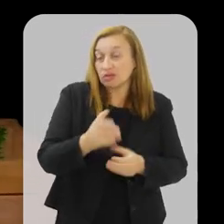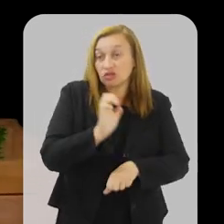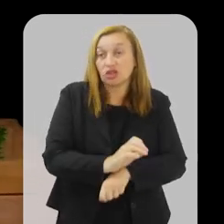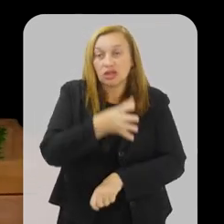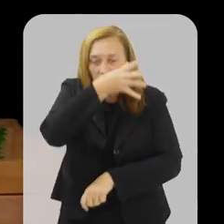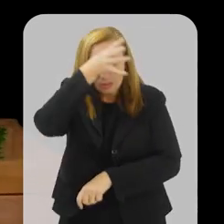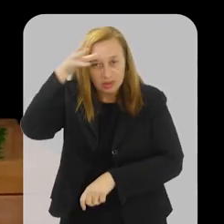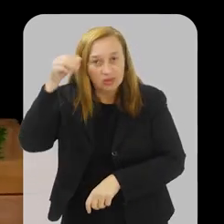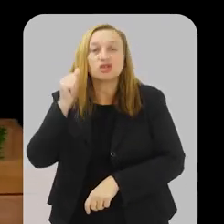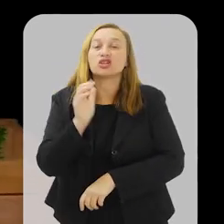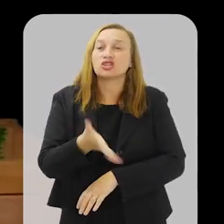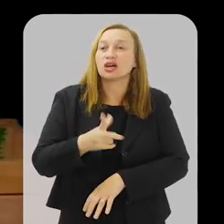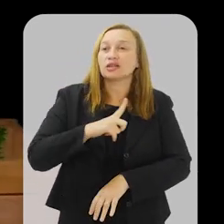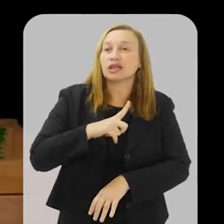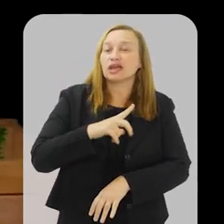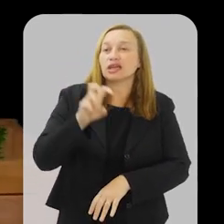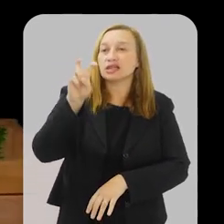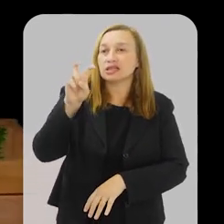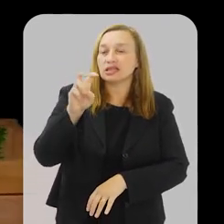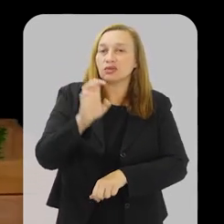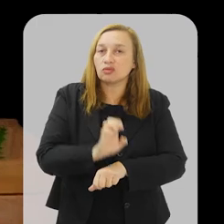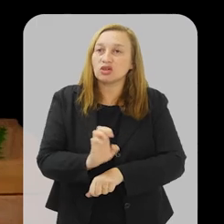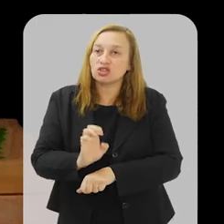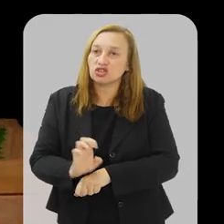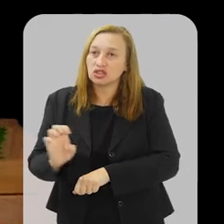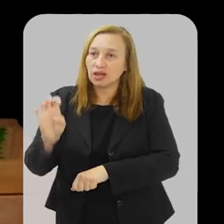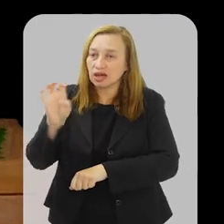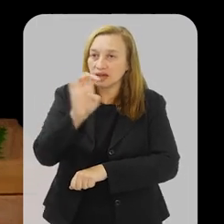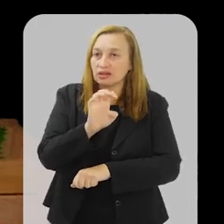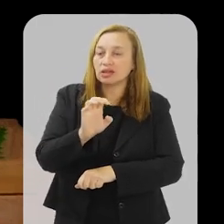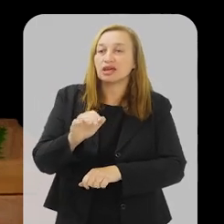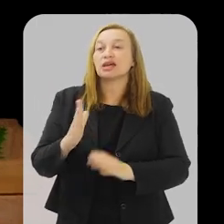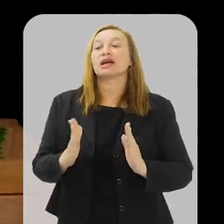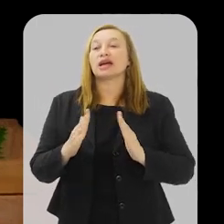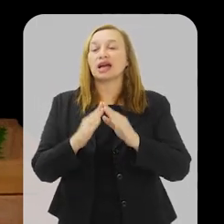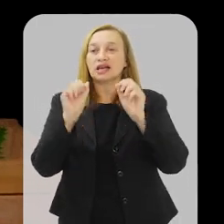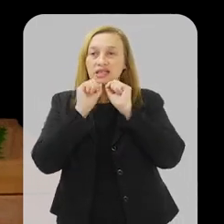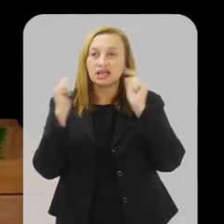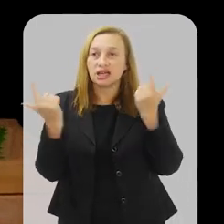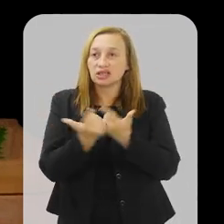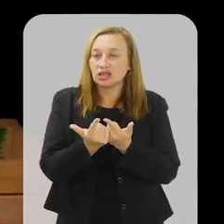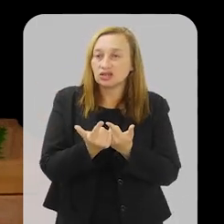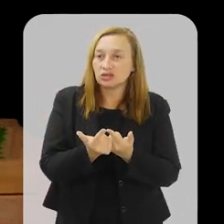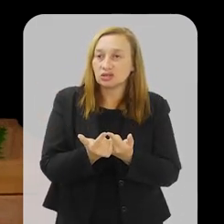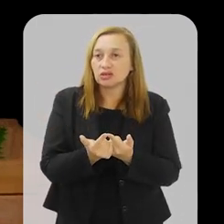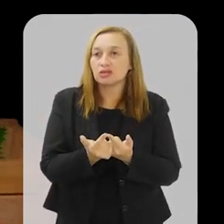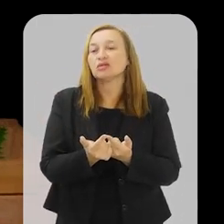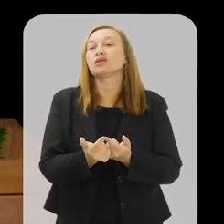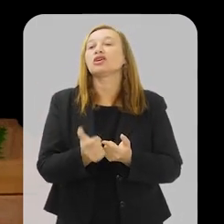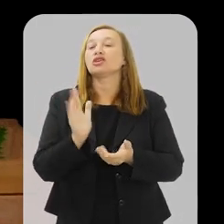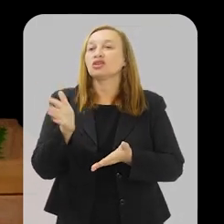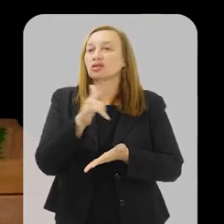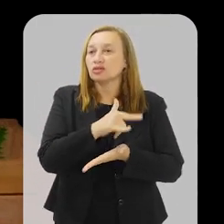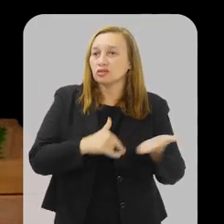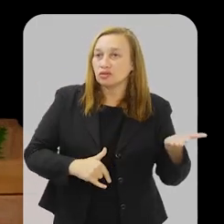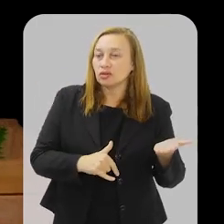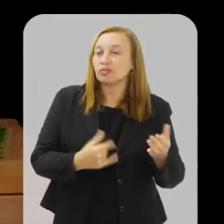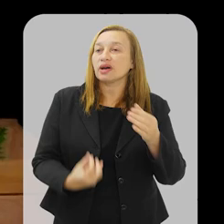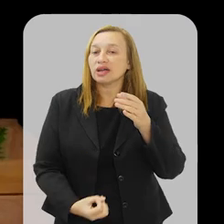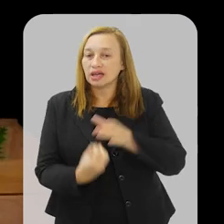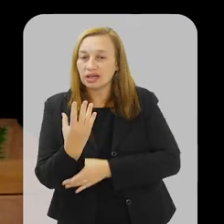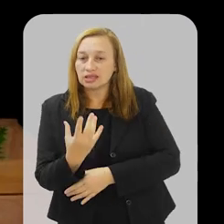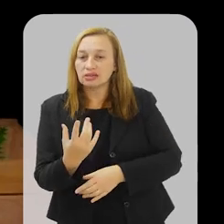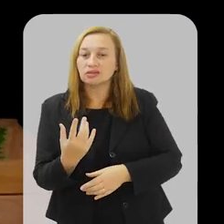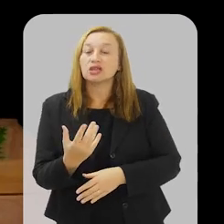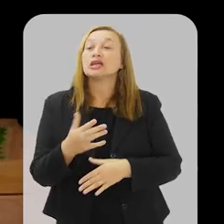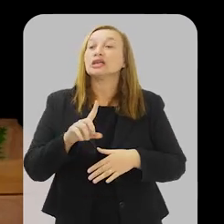instalado primeiro o pioneiro do Estado do Amazonas já existem cinco estados em casas legislativas sendo também